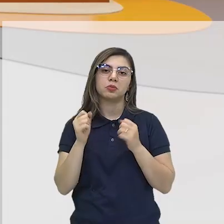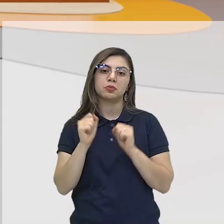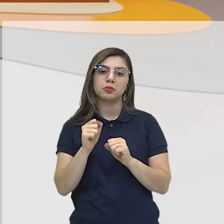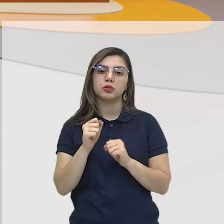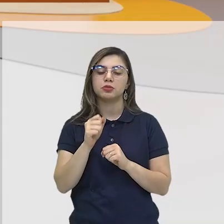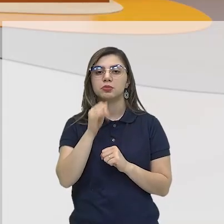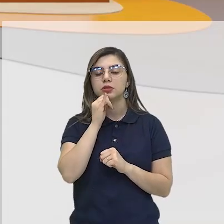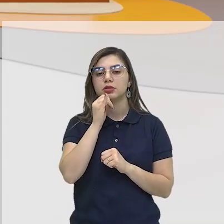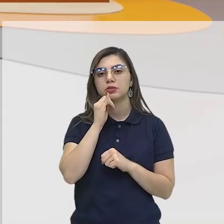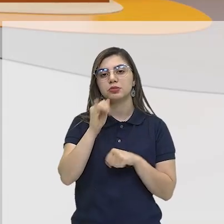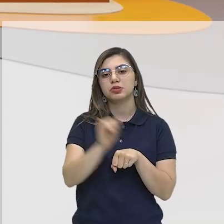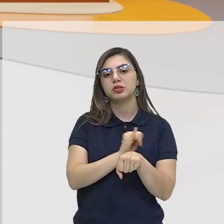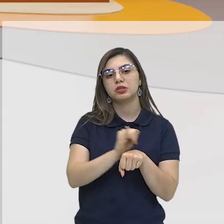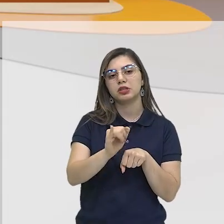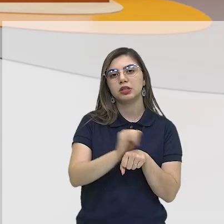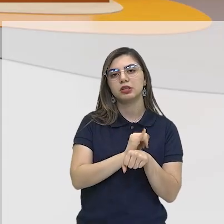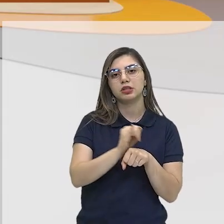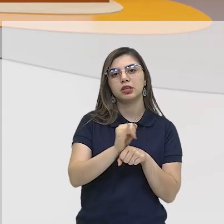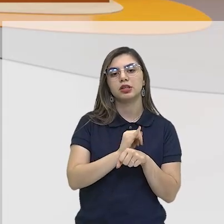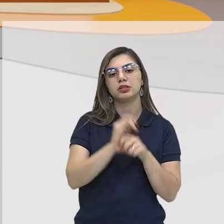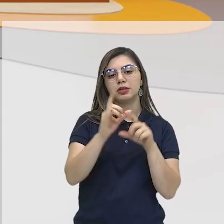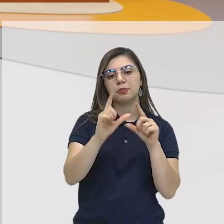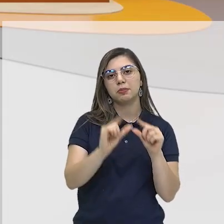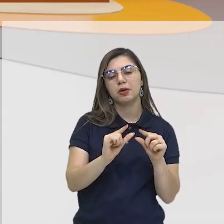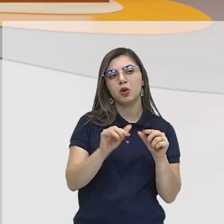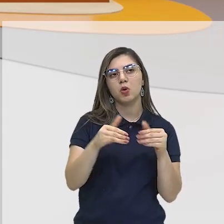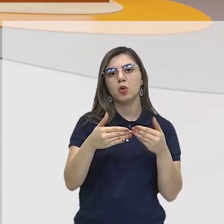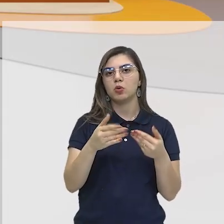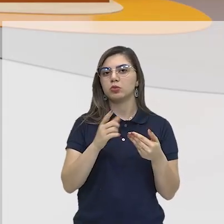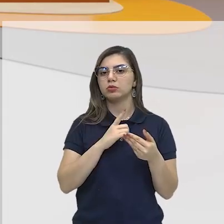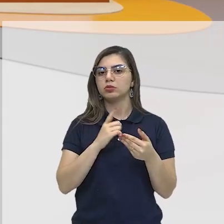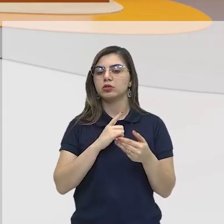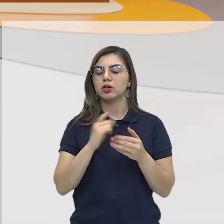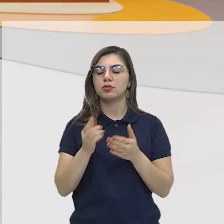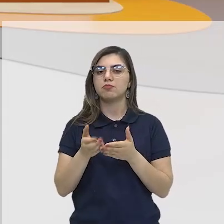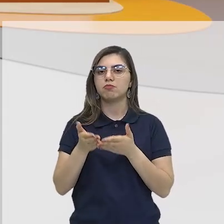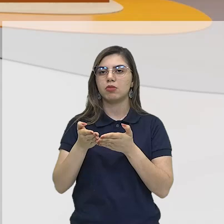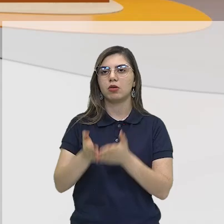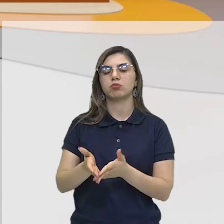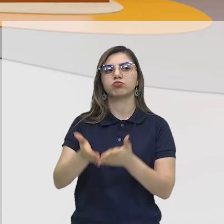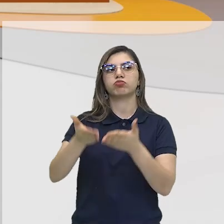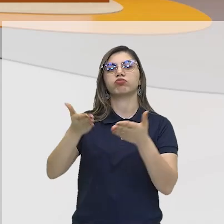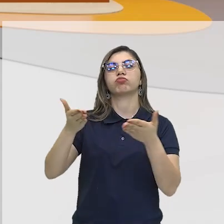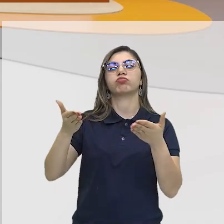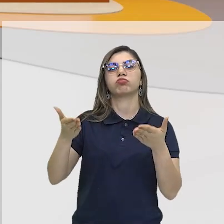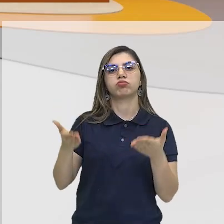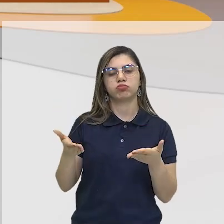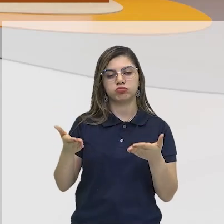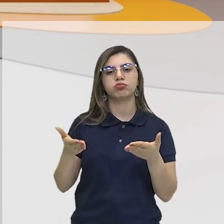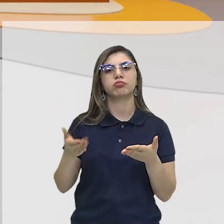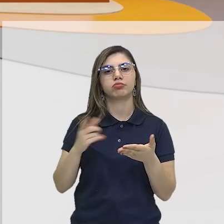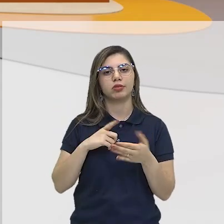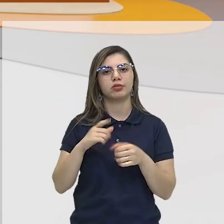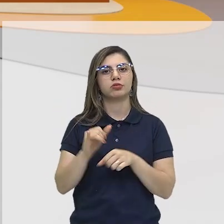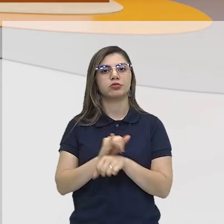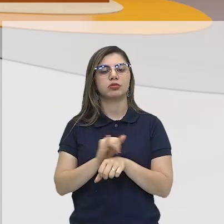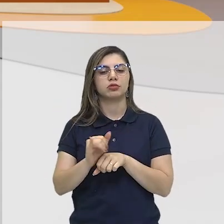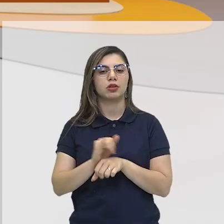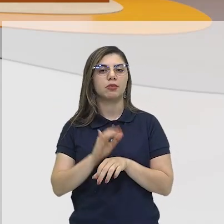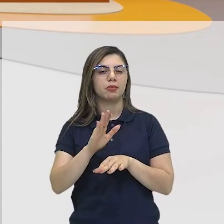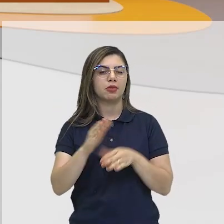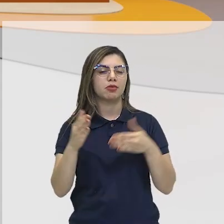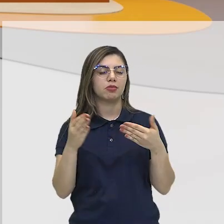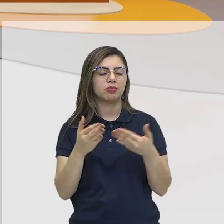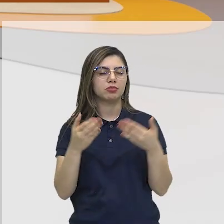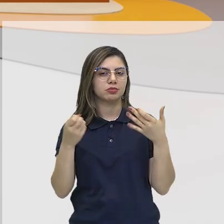menos recursos, às vezes utilizando grandes embarcações. E a gente vai ao longo da nossa aula falar um pouquinho de cada